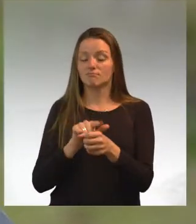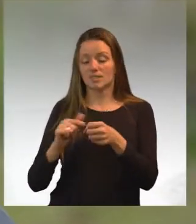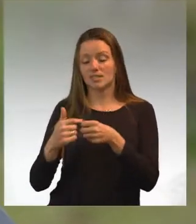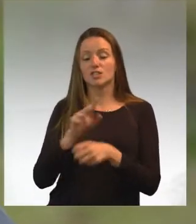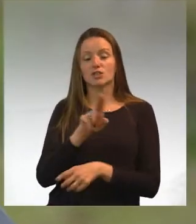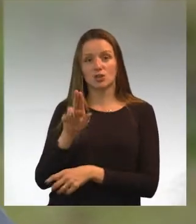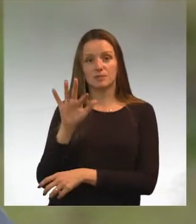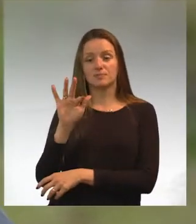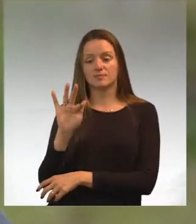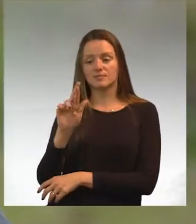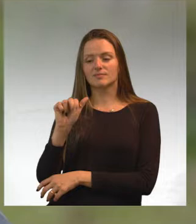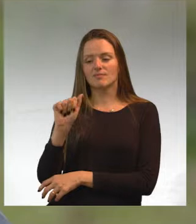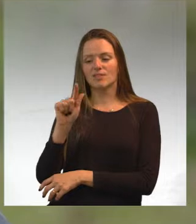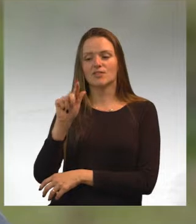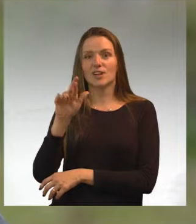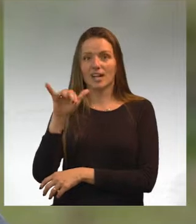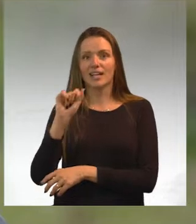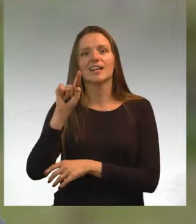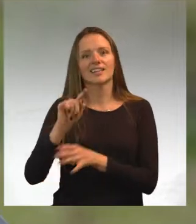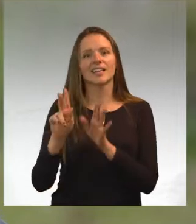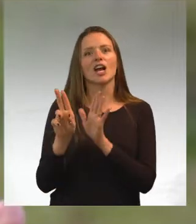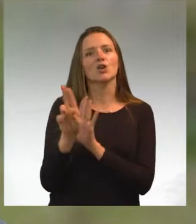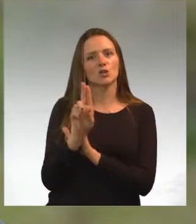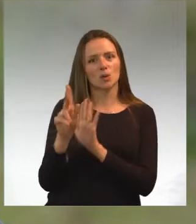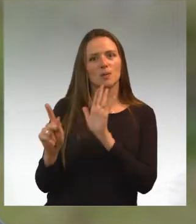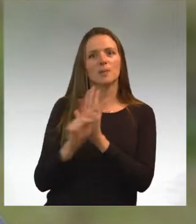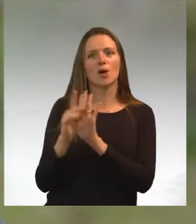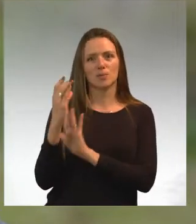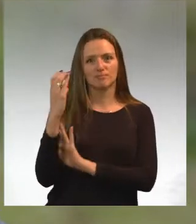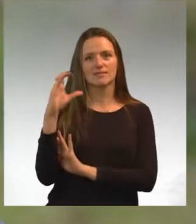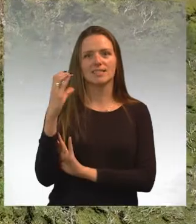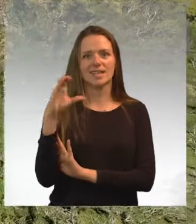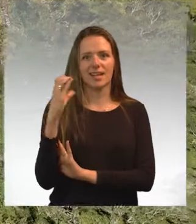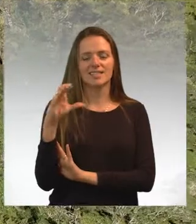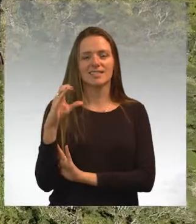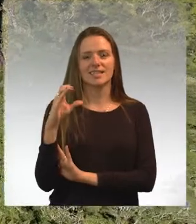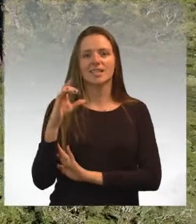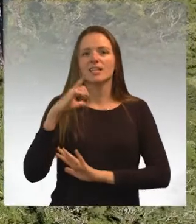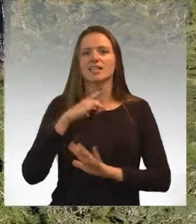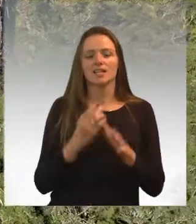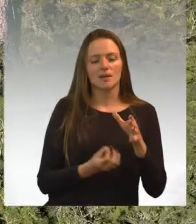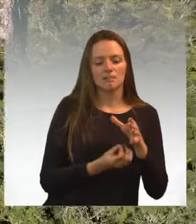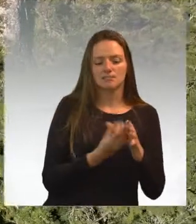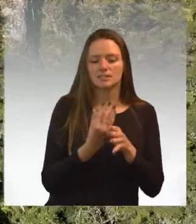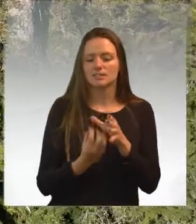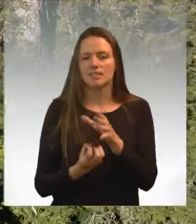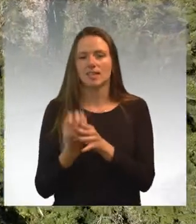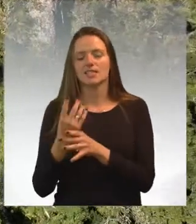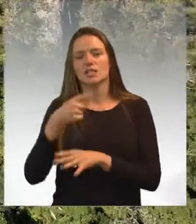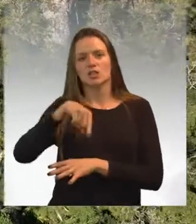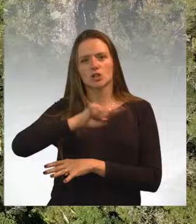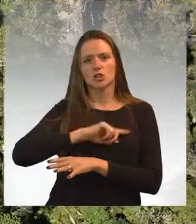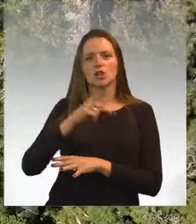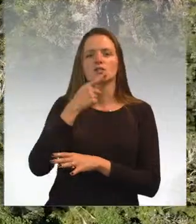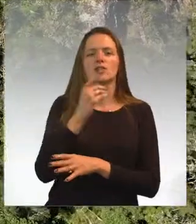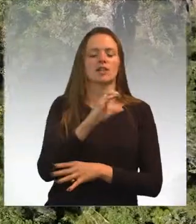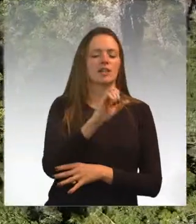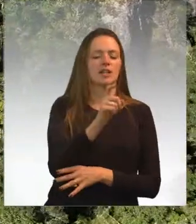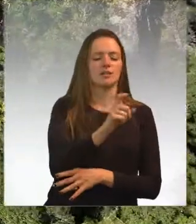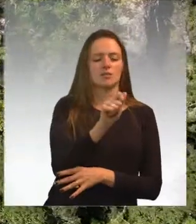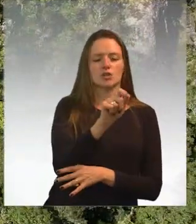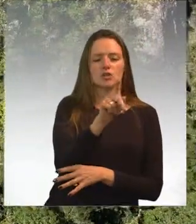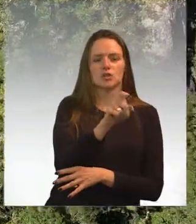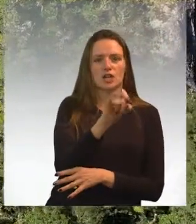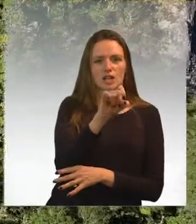fragária, que é o nome científico do morango. Deve ser porque lá nasce muitas essas coisas. Falamos do xaxim, do